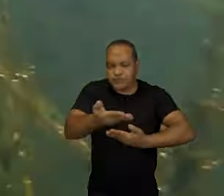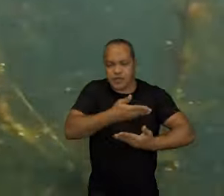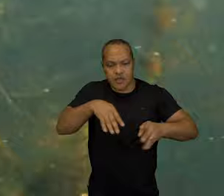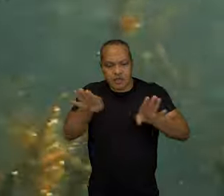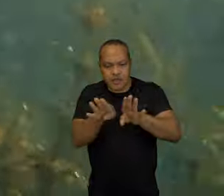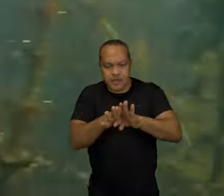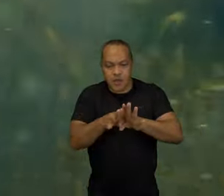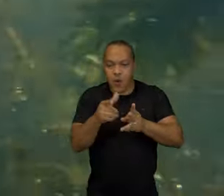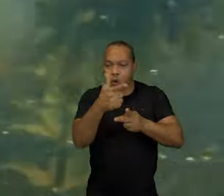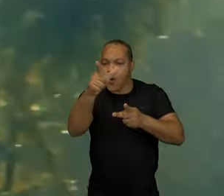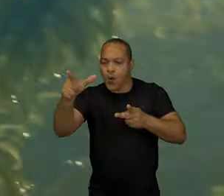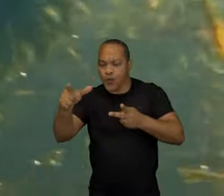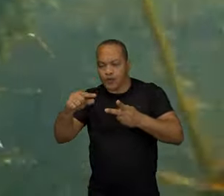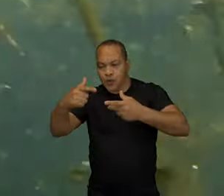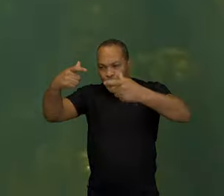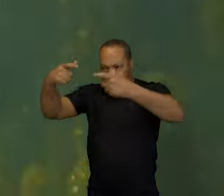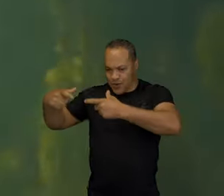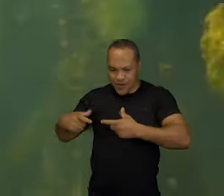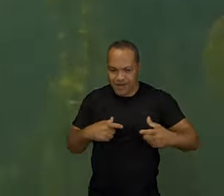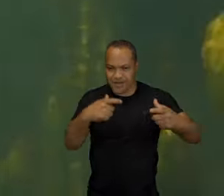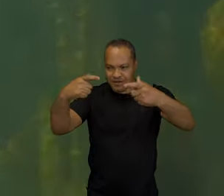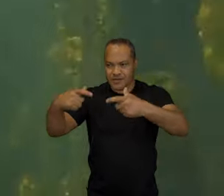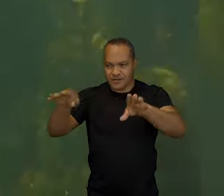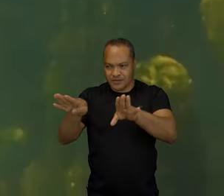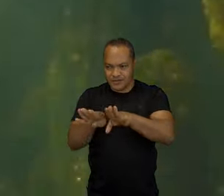e entre as espécies e o ambiente.